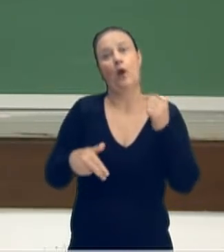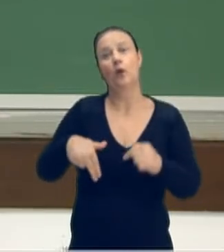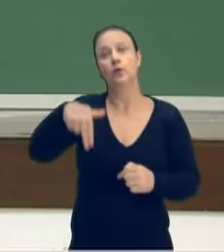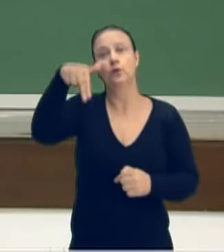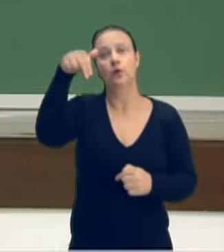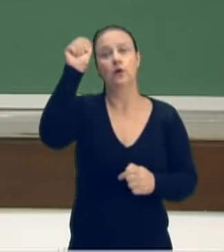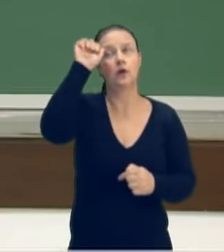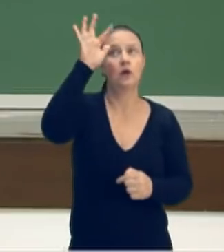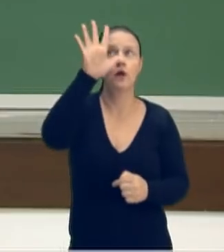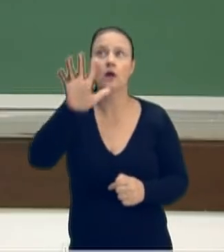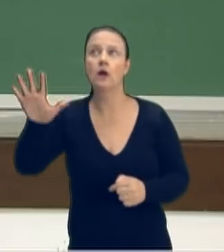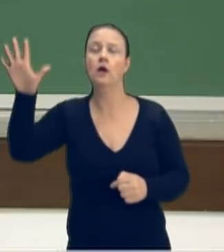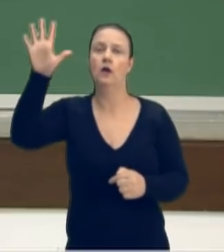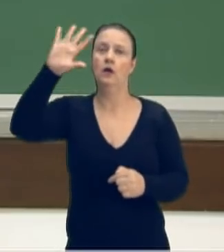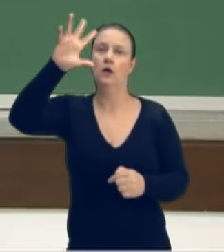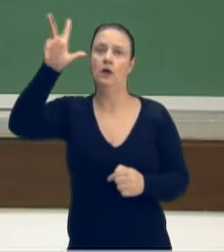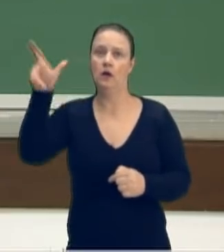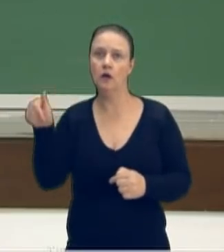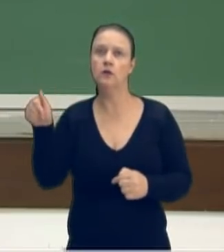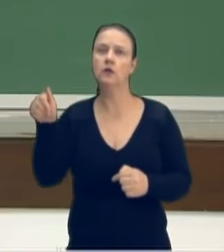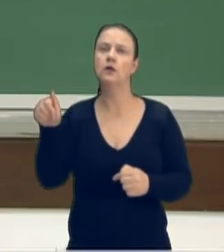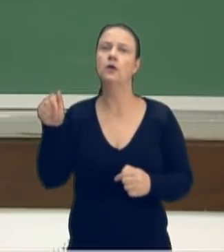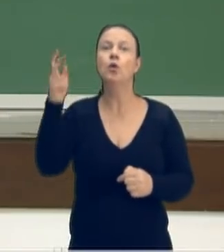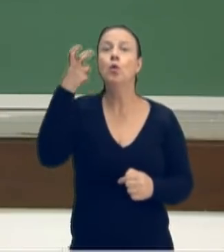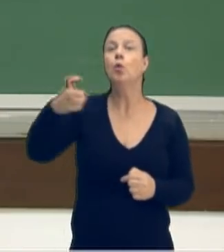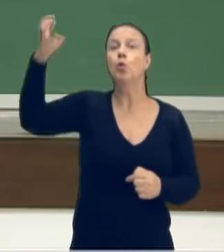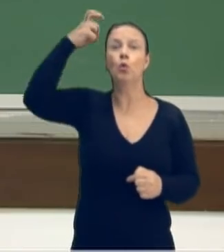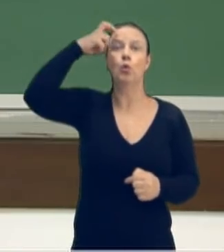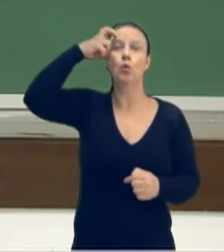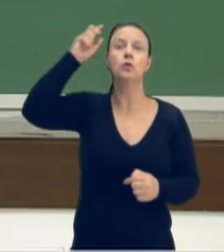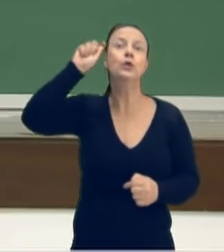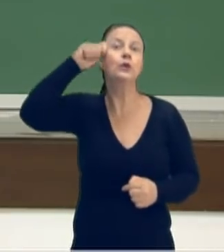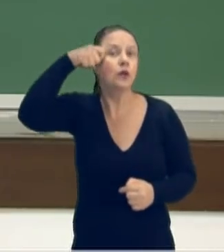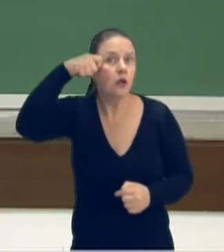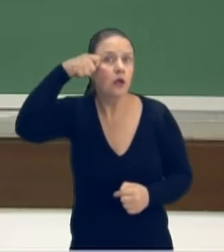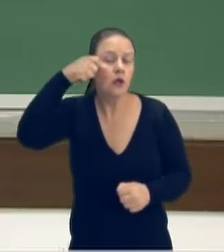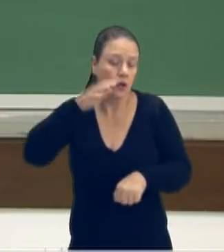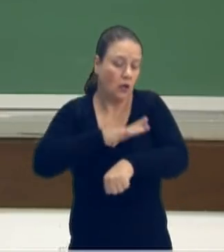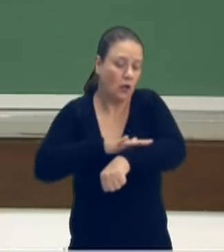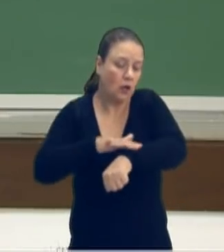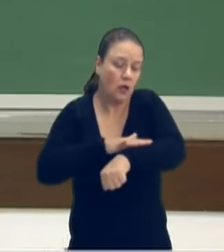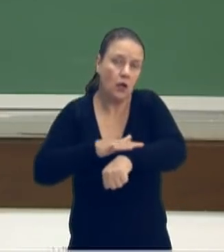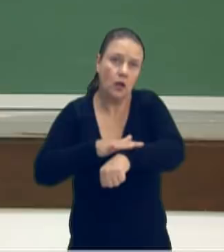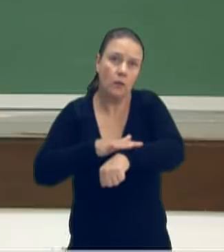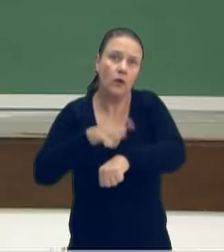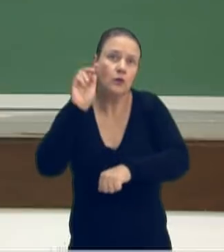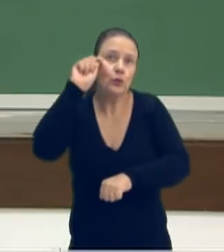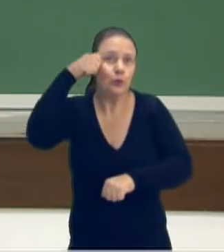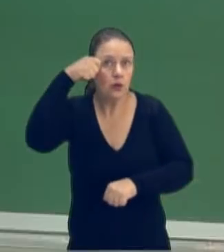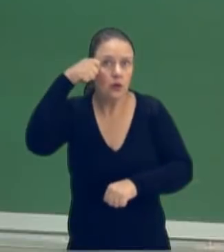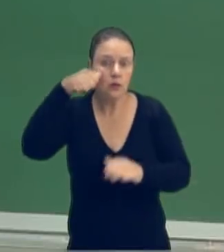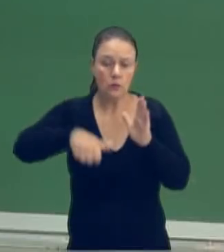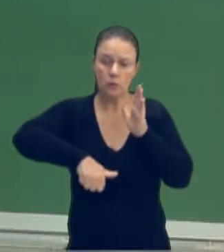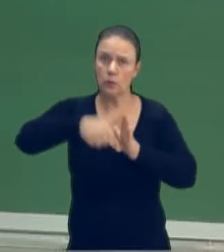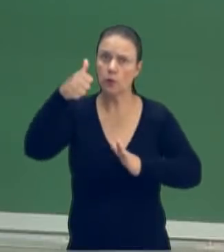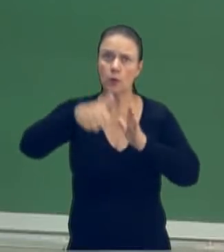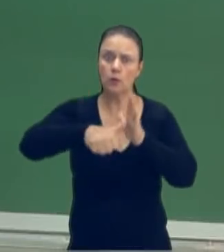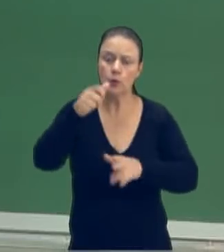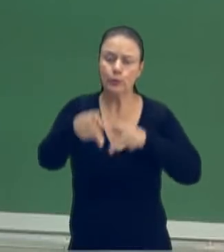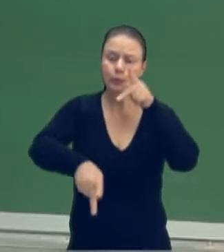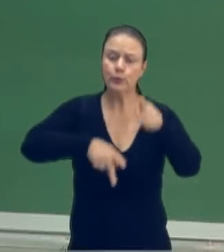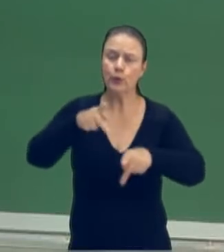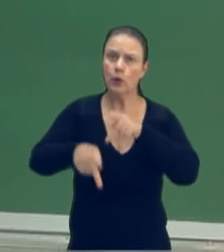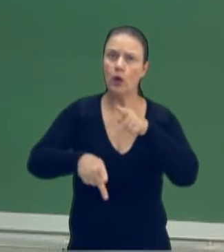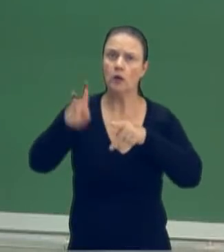nós estamos falando de africanos, uma cultura africana negra. Né? Uma das primeiras civilizações da história,